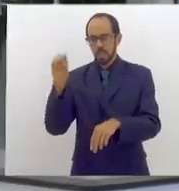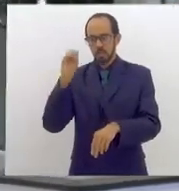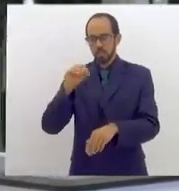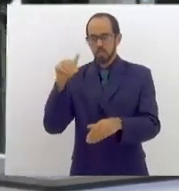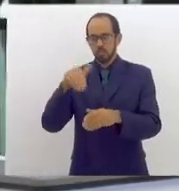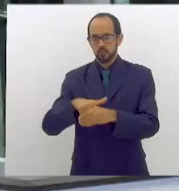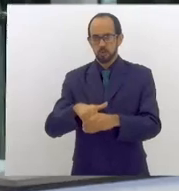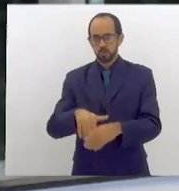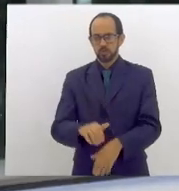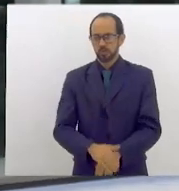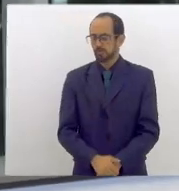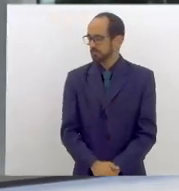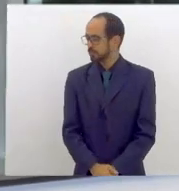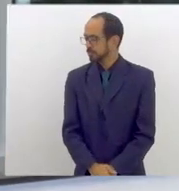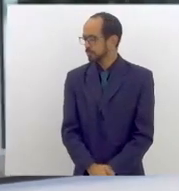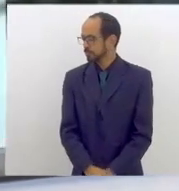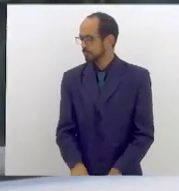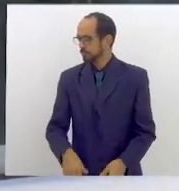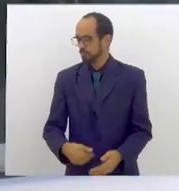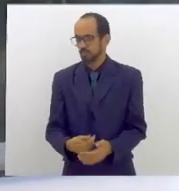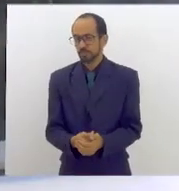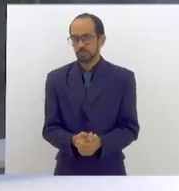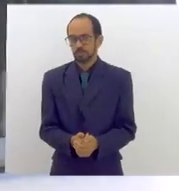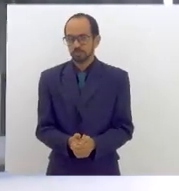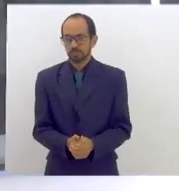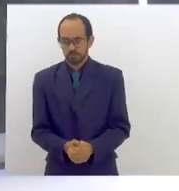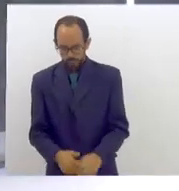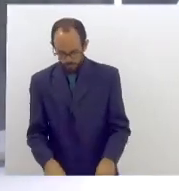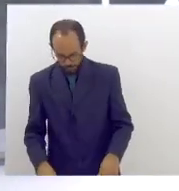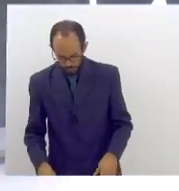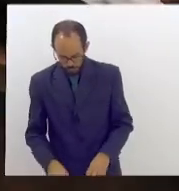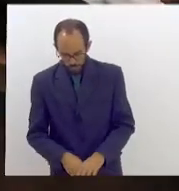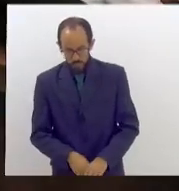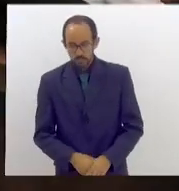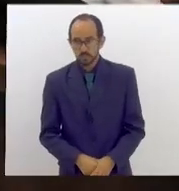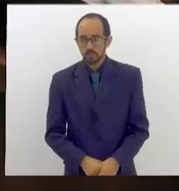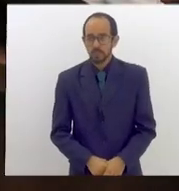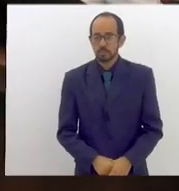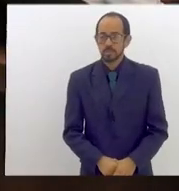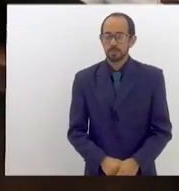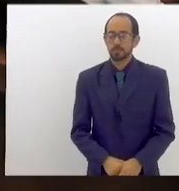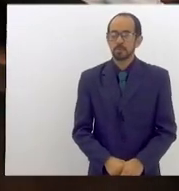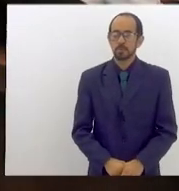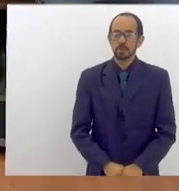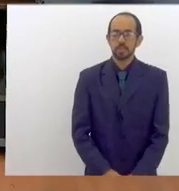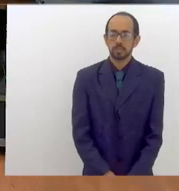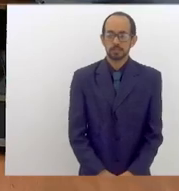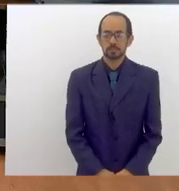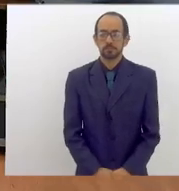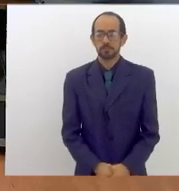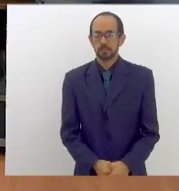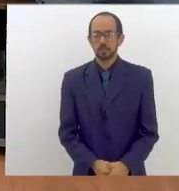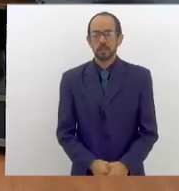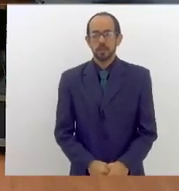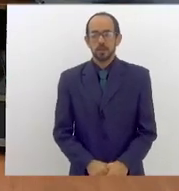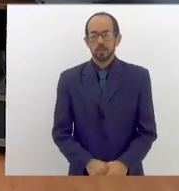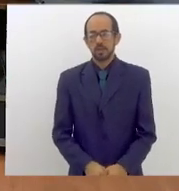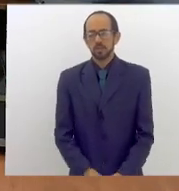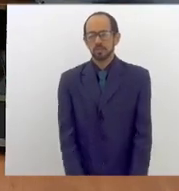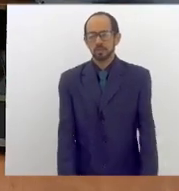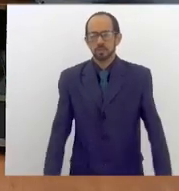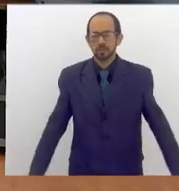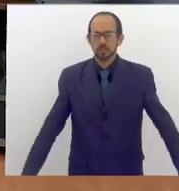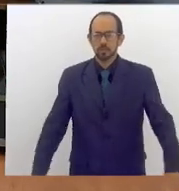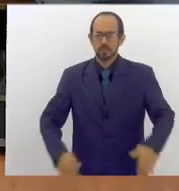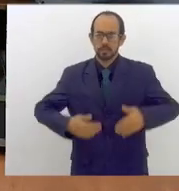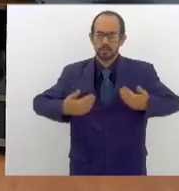em seguida Deputado Luiz Paulo Presidente democrático André siciliano